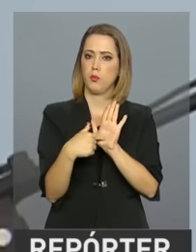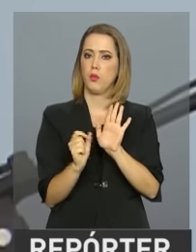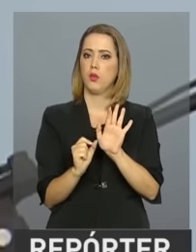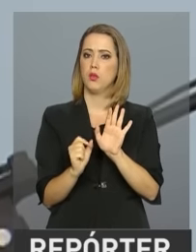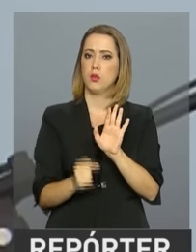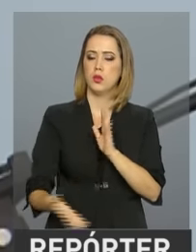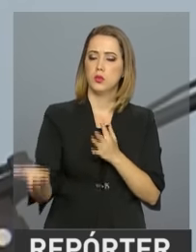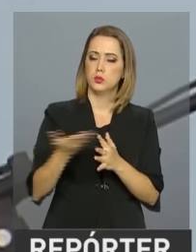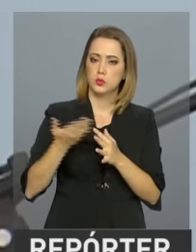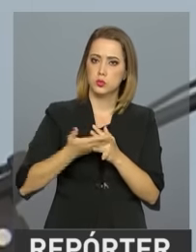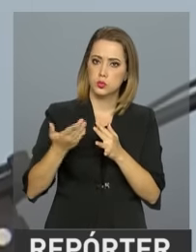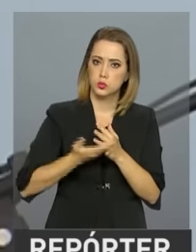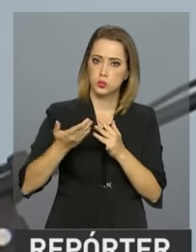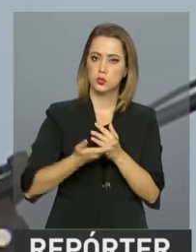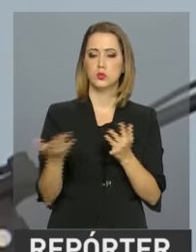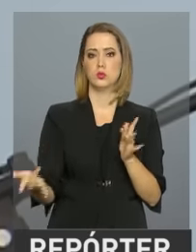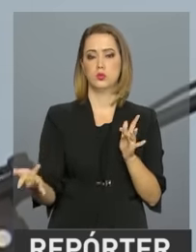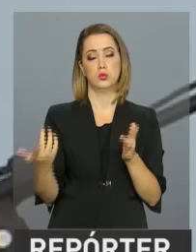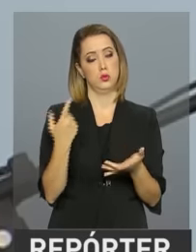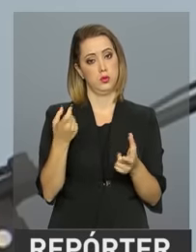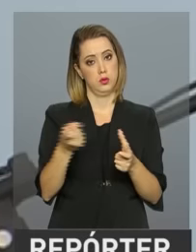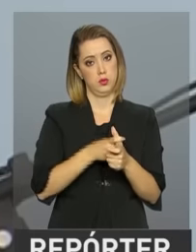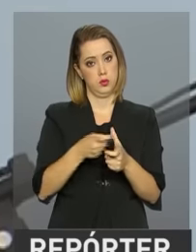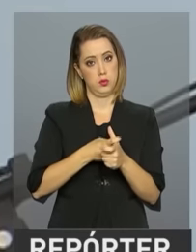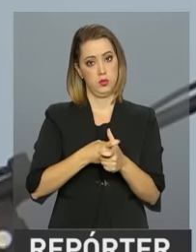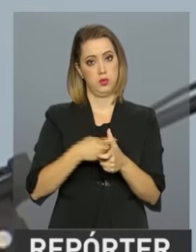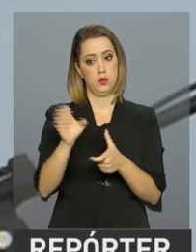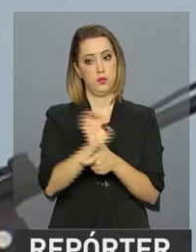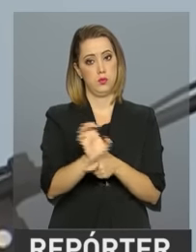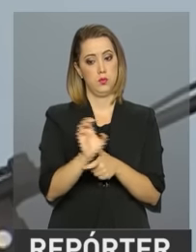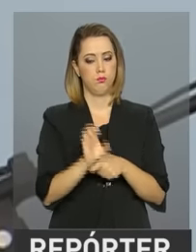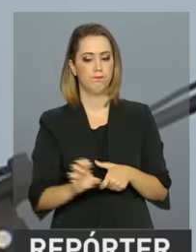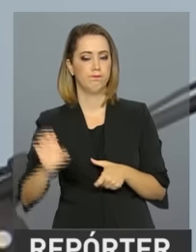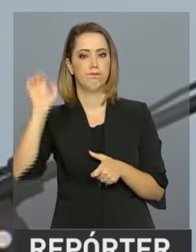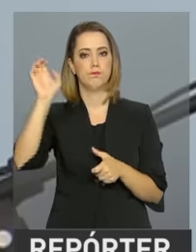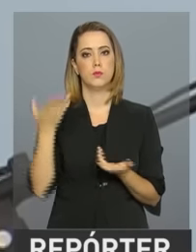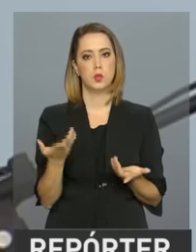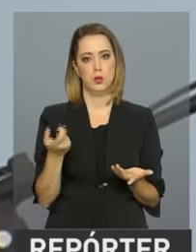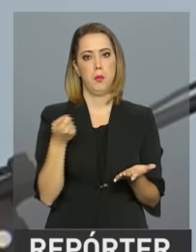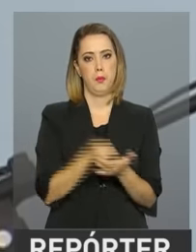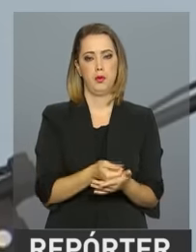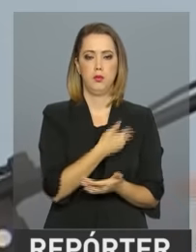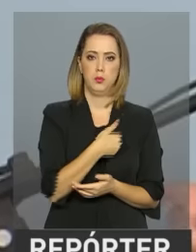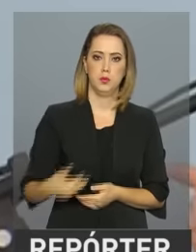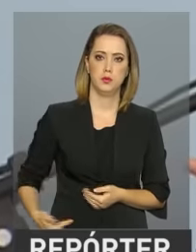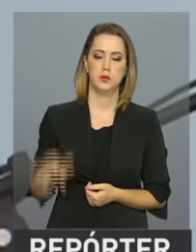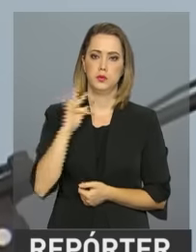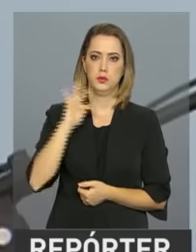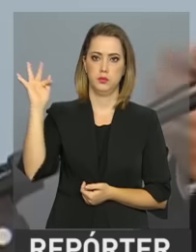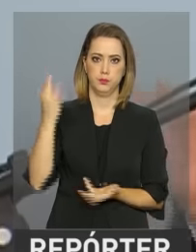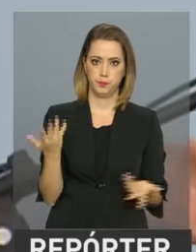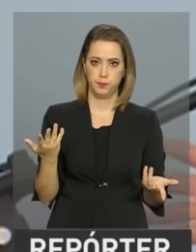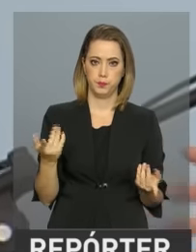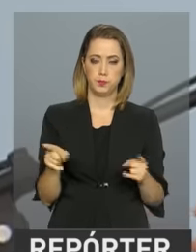a atuação das dívidas dos Estados com a união Federal e lá